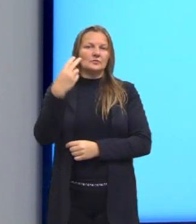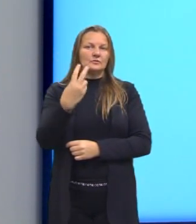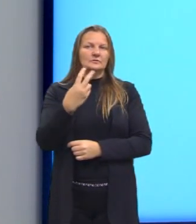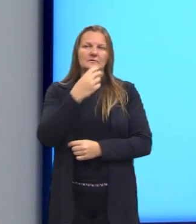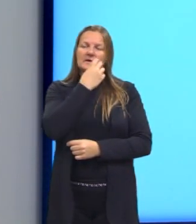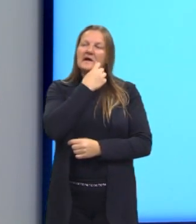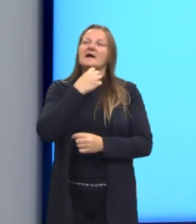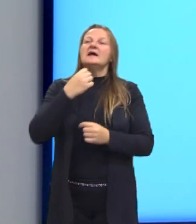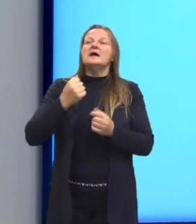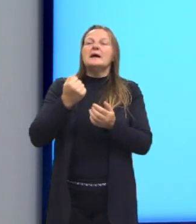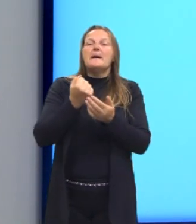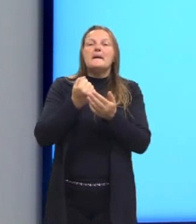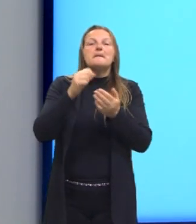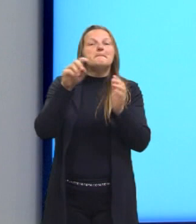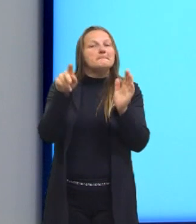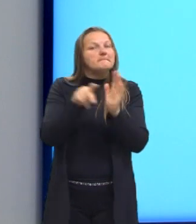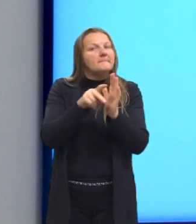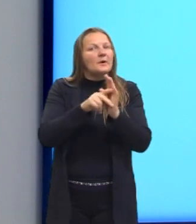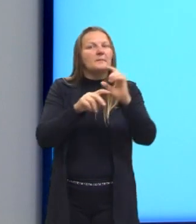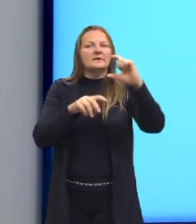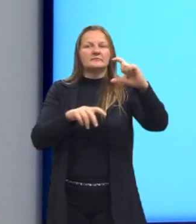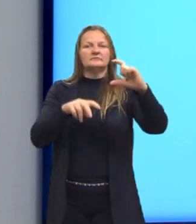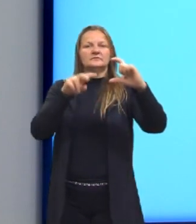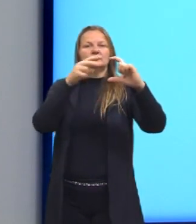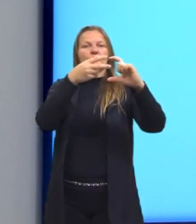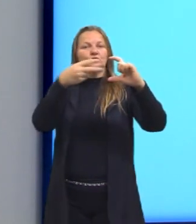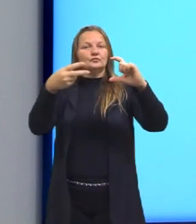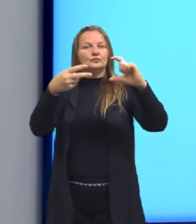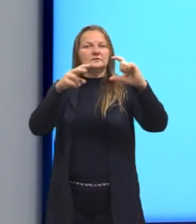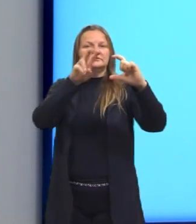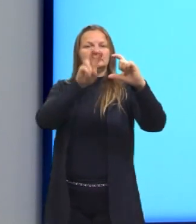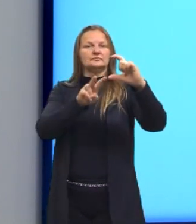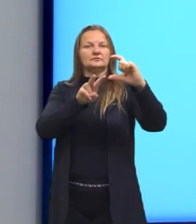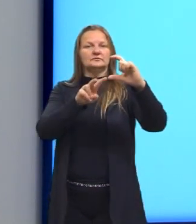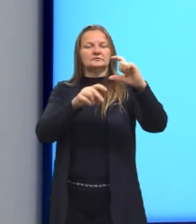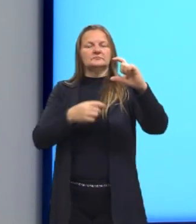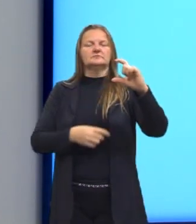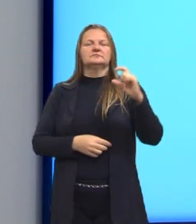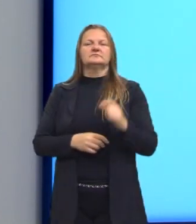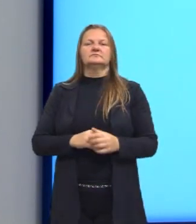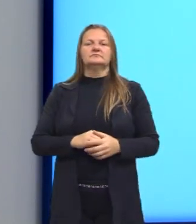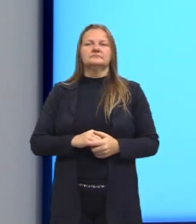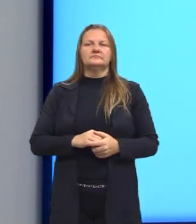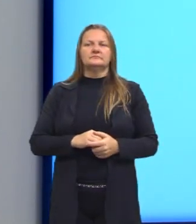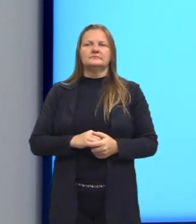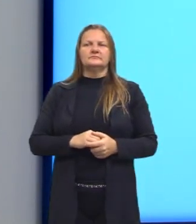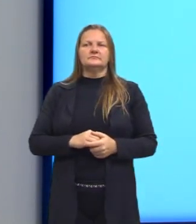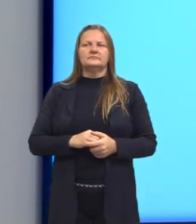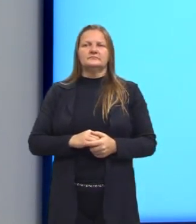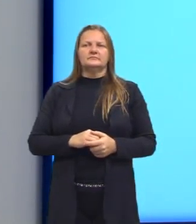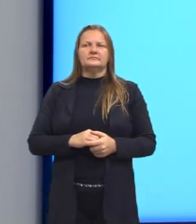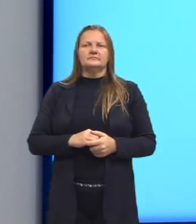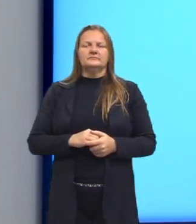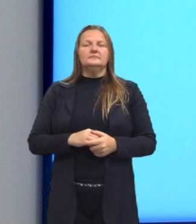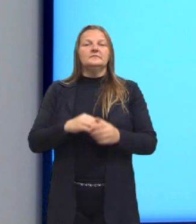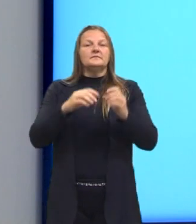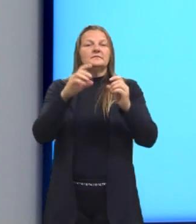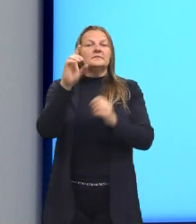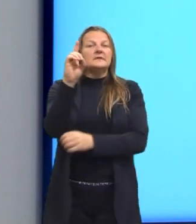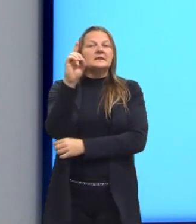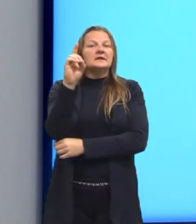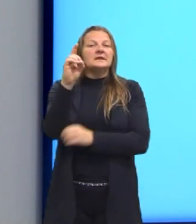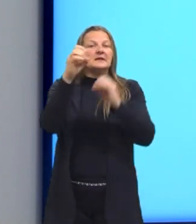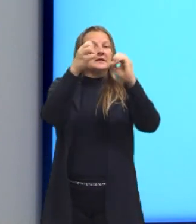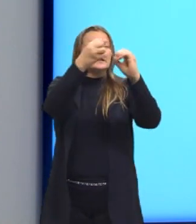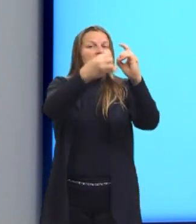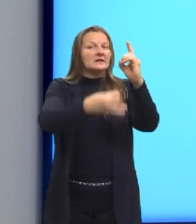sabemos? A nossa matriz possui duas linhas e duas colunas. Aqui entra uma definição importante que